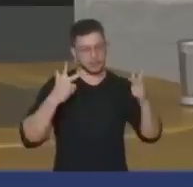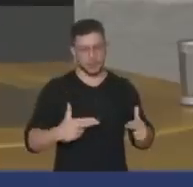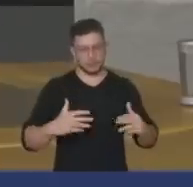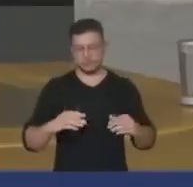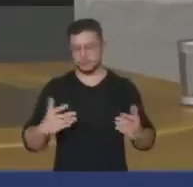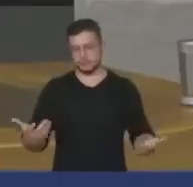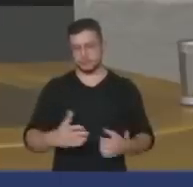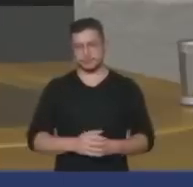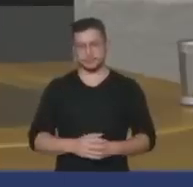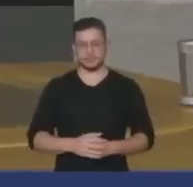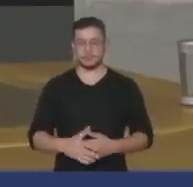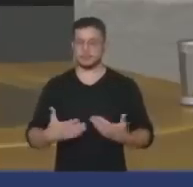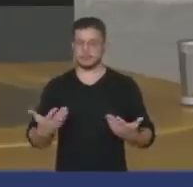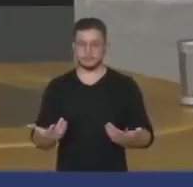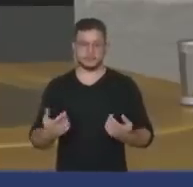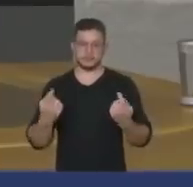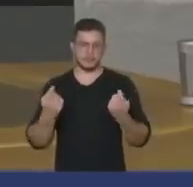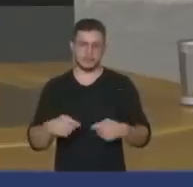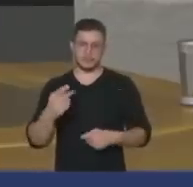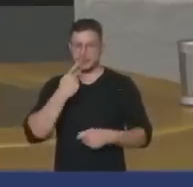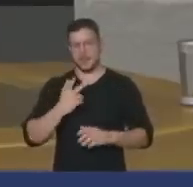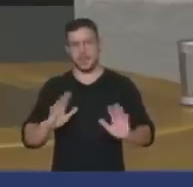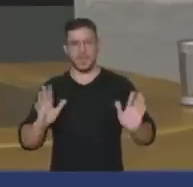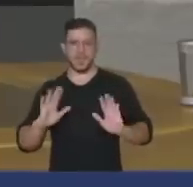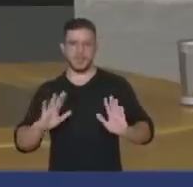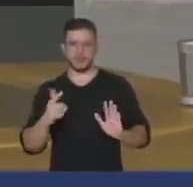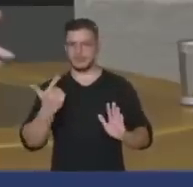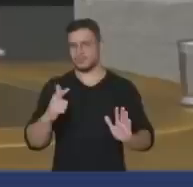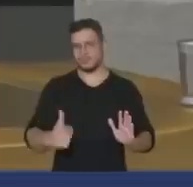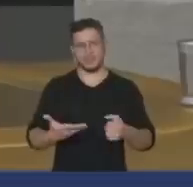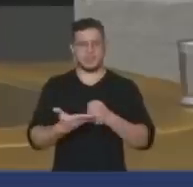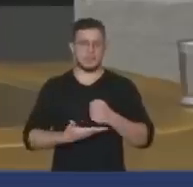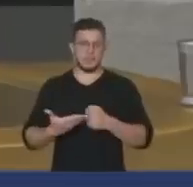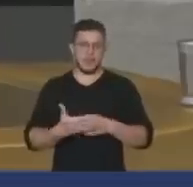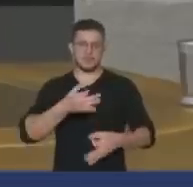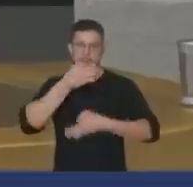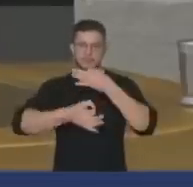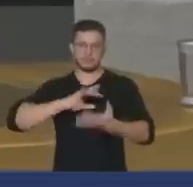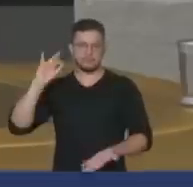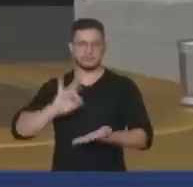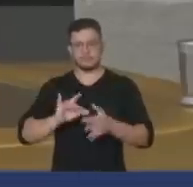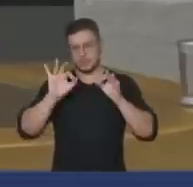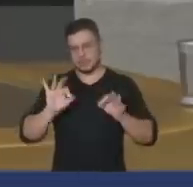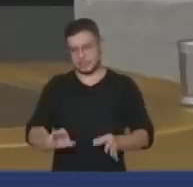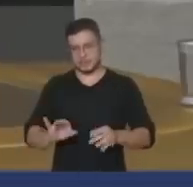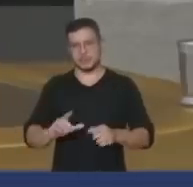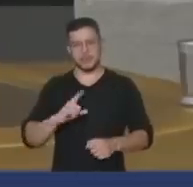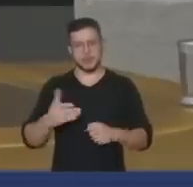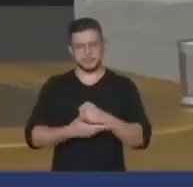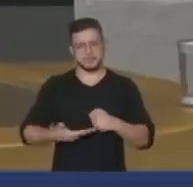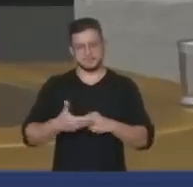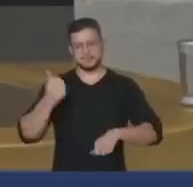vamos acabar com essa história de ficar a retórica política sem qualquer alicerce para o argumento teórico, correto,